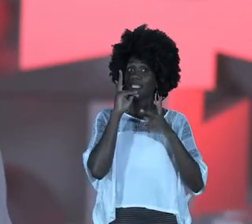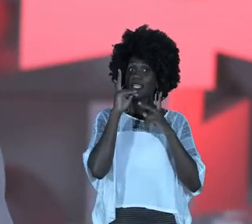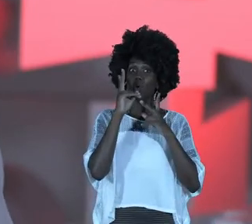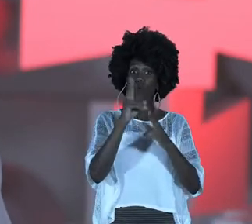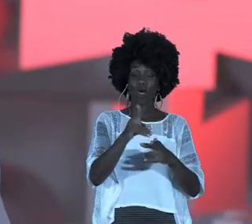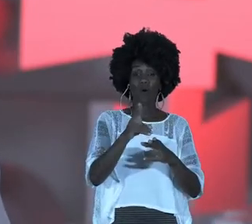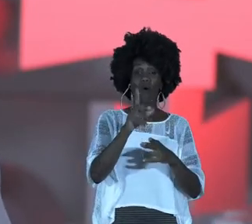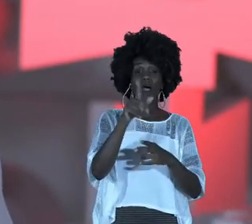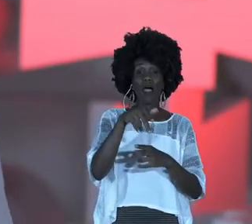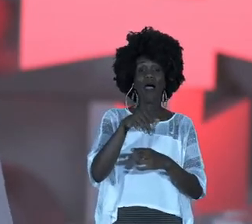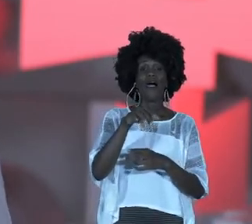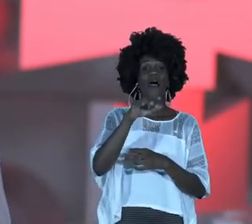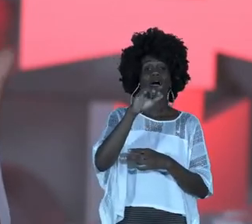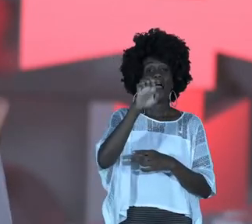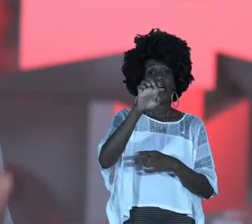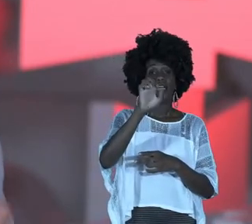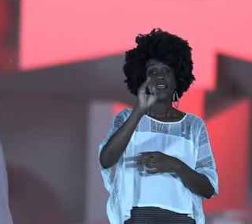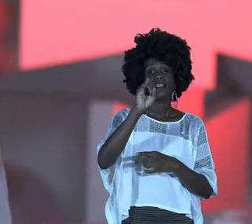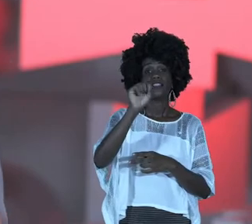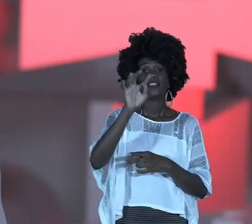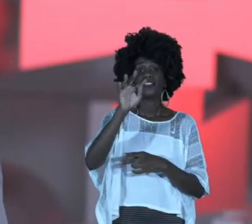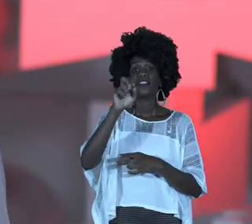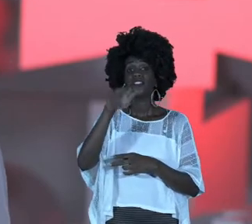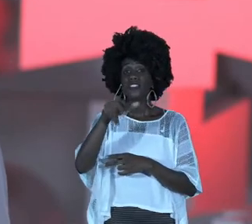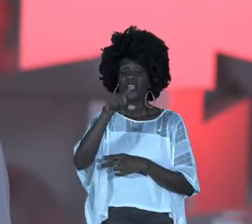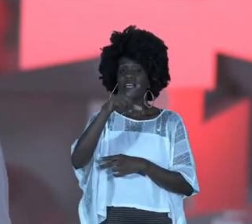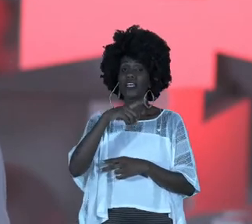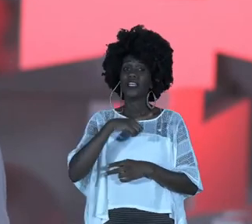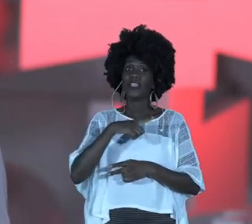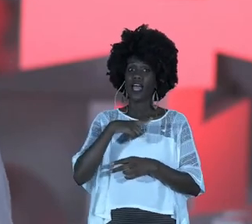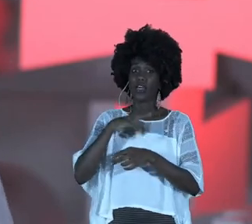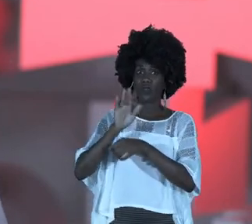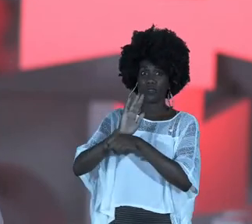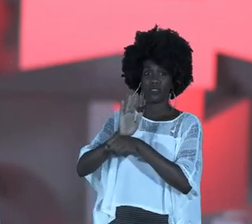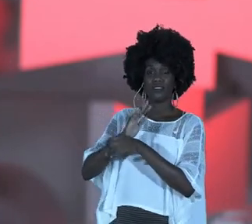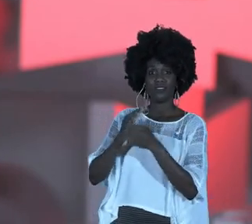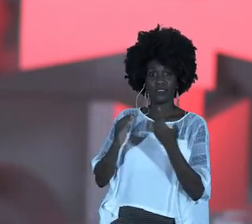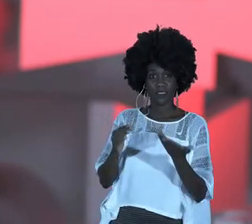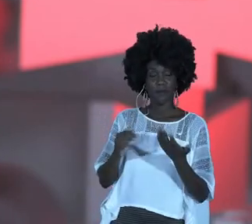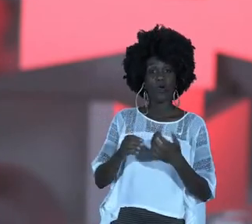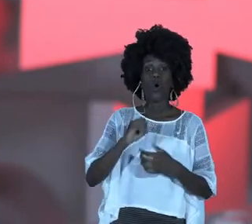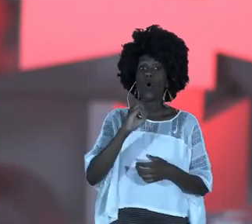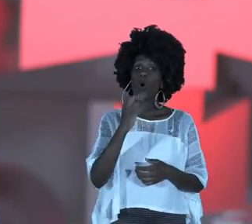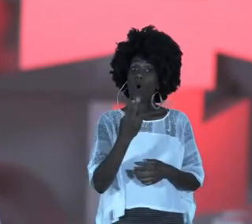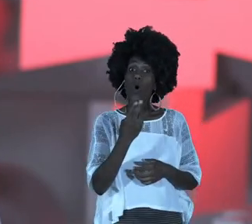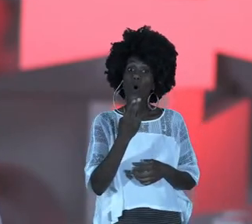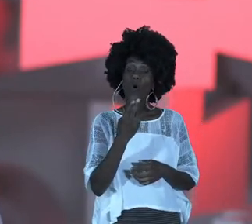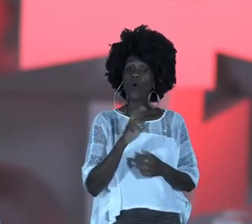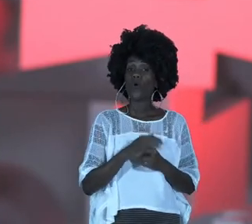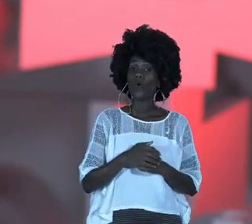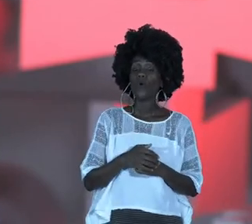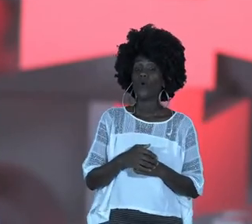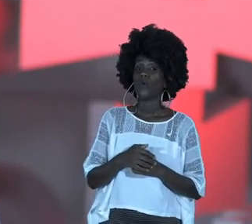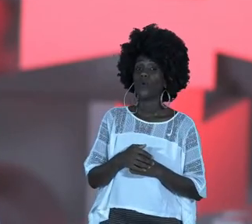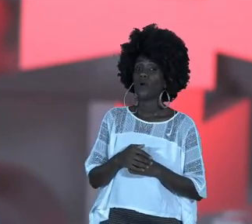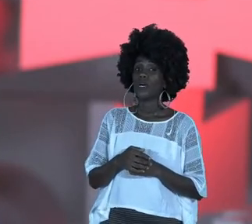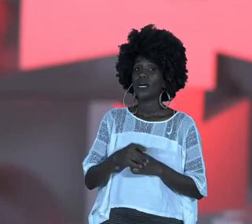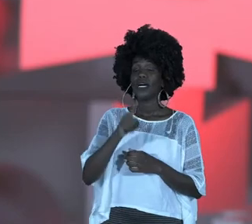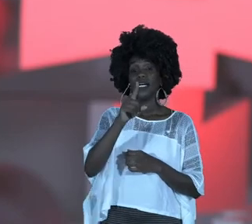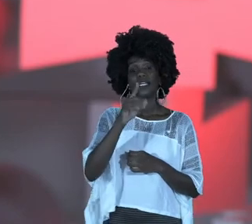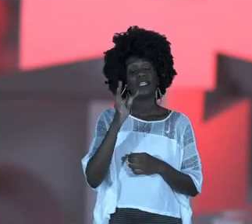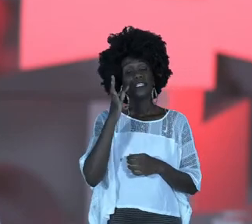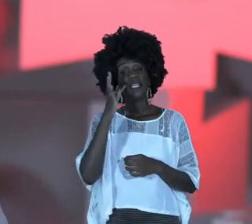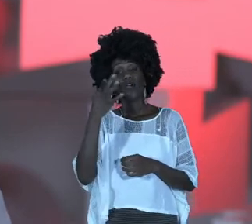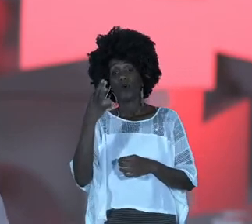Einstein, ou a Eisenstein no cinema, ou Einstein na teoria da